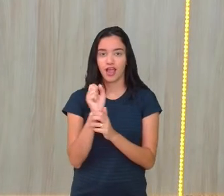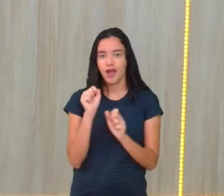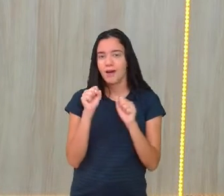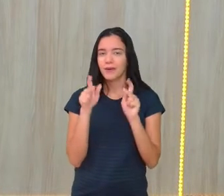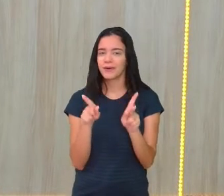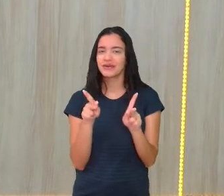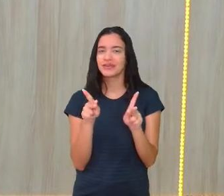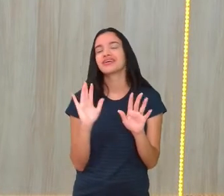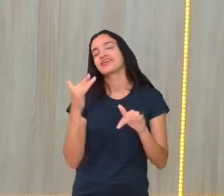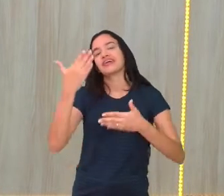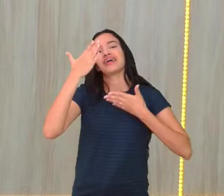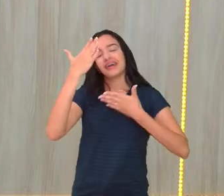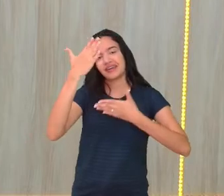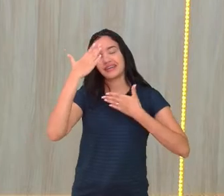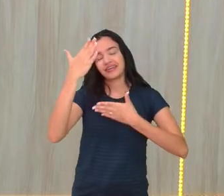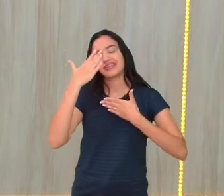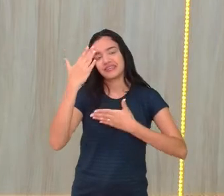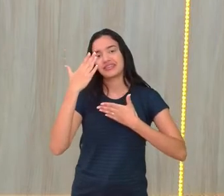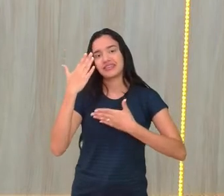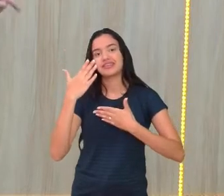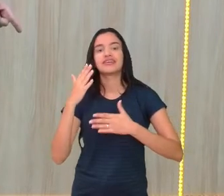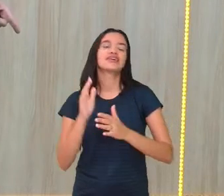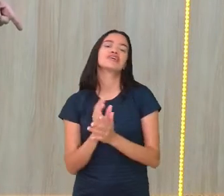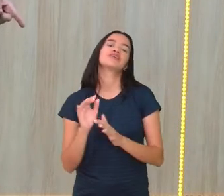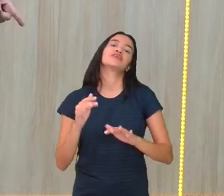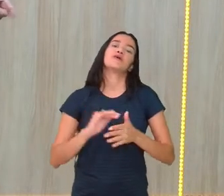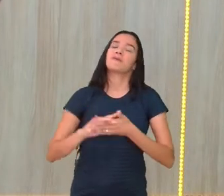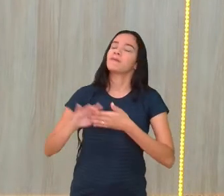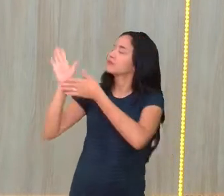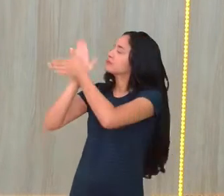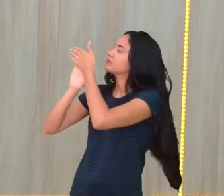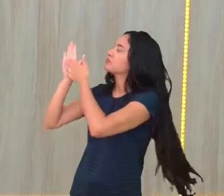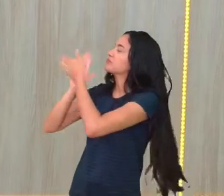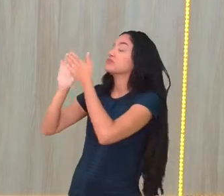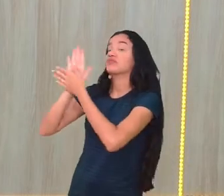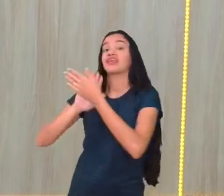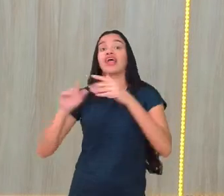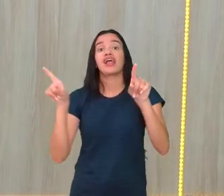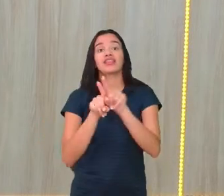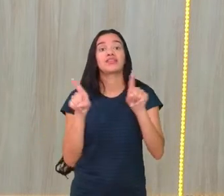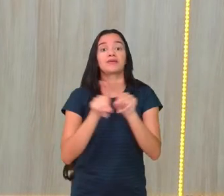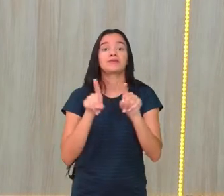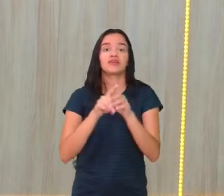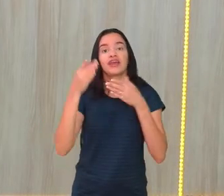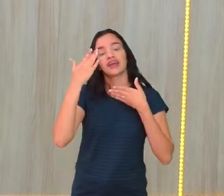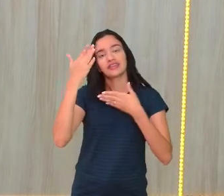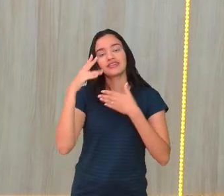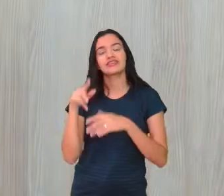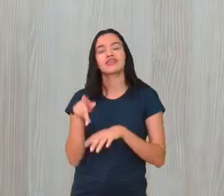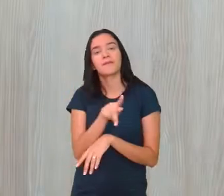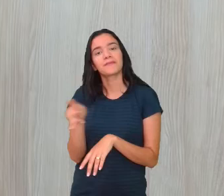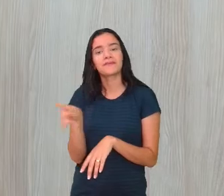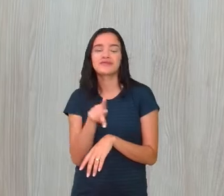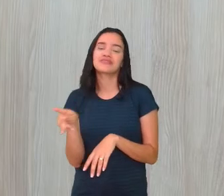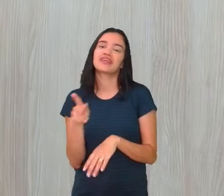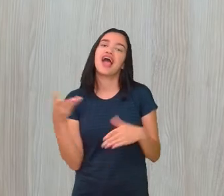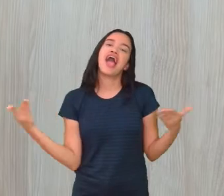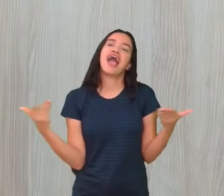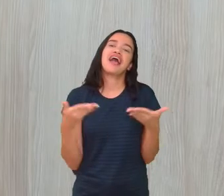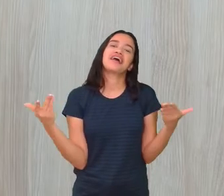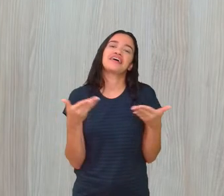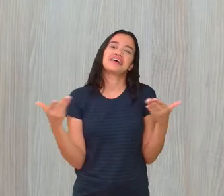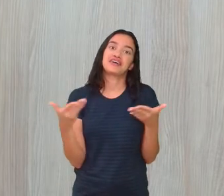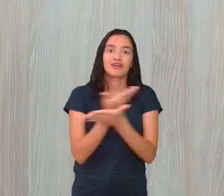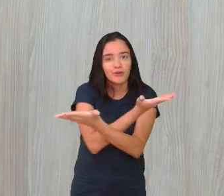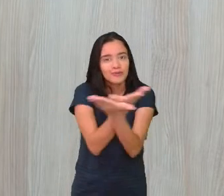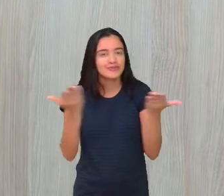ok? Agradecer mais uma vez a Midian e agradecer a professora Vanessa. Exatamente, agora é com